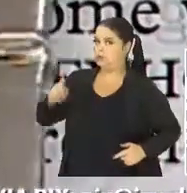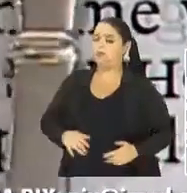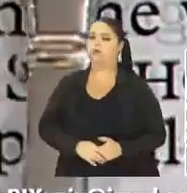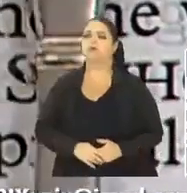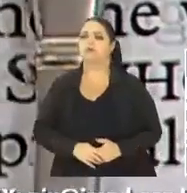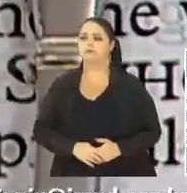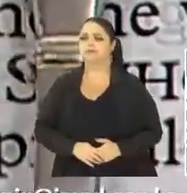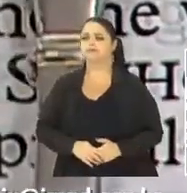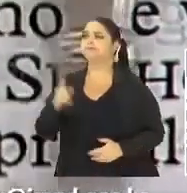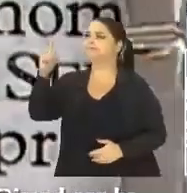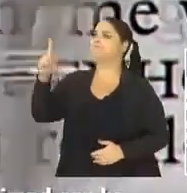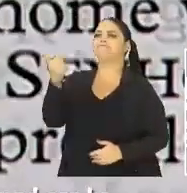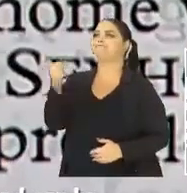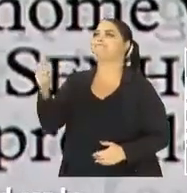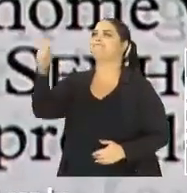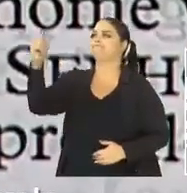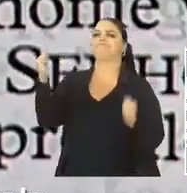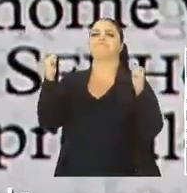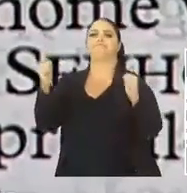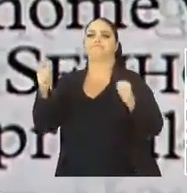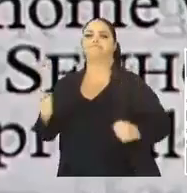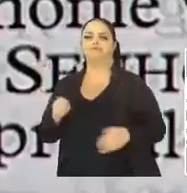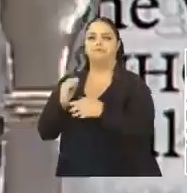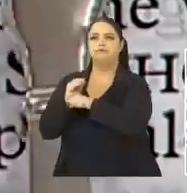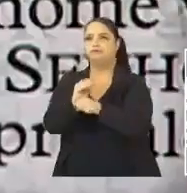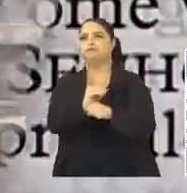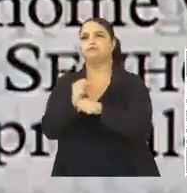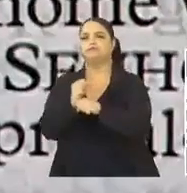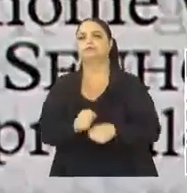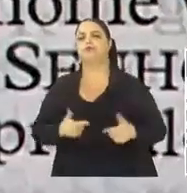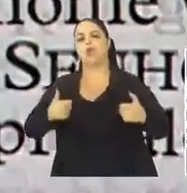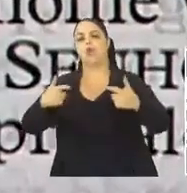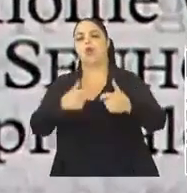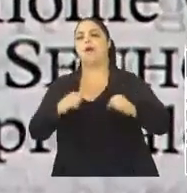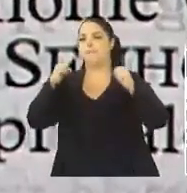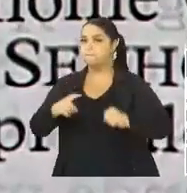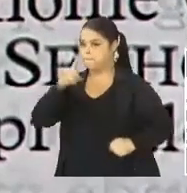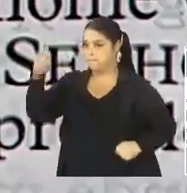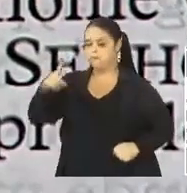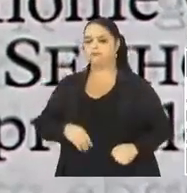além de ti não há quem possa socorrer numa batalha entre o poderoso.